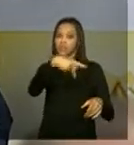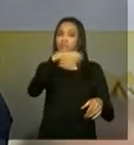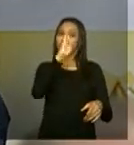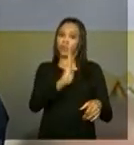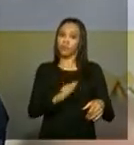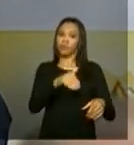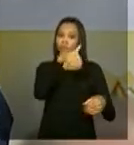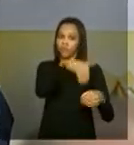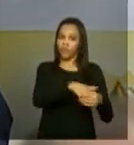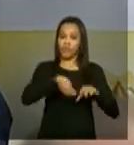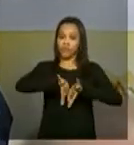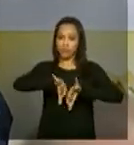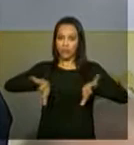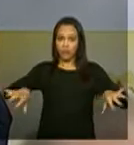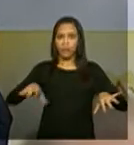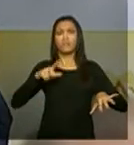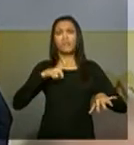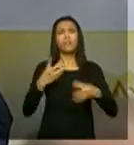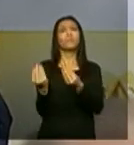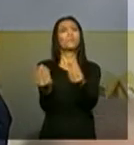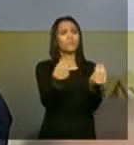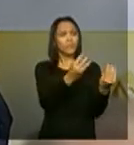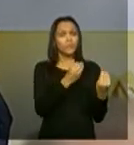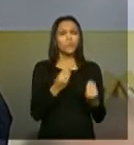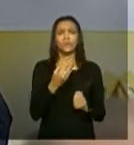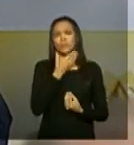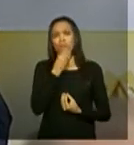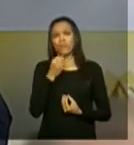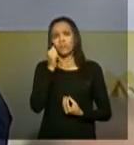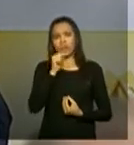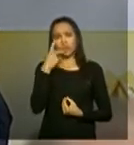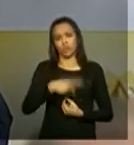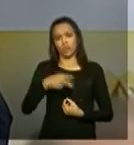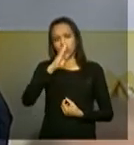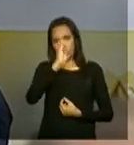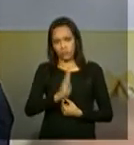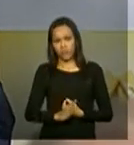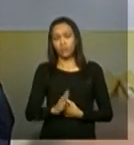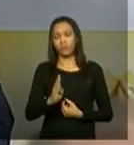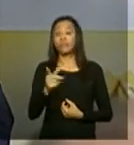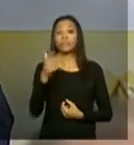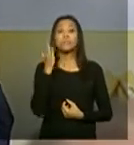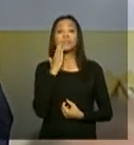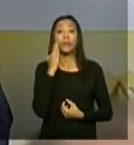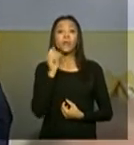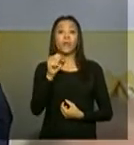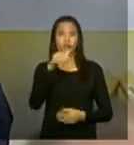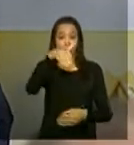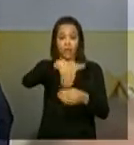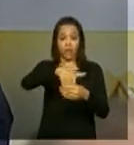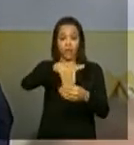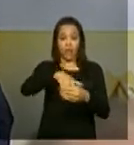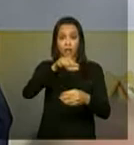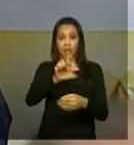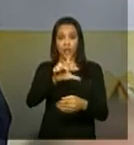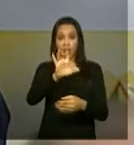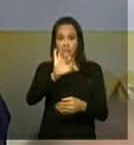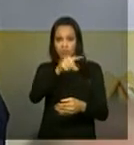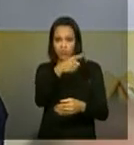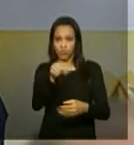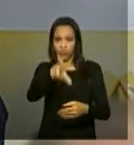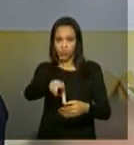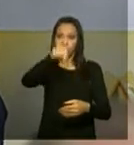brasileiro e muita brasileira que desconhece o fato que na eleição que elegeu a juscelino